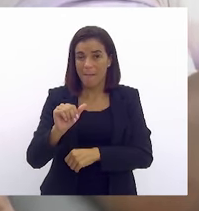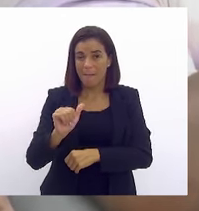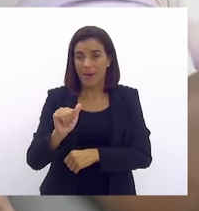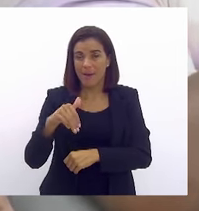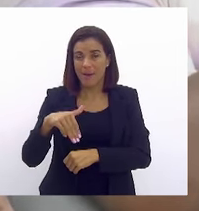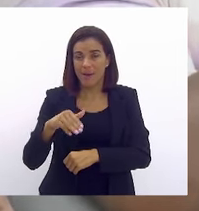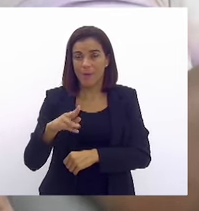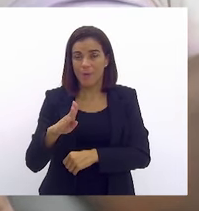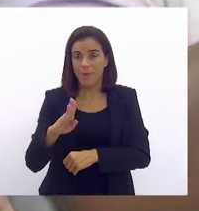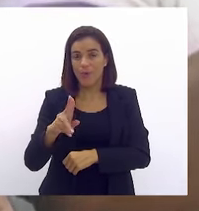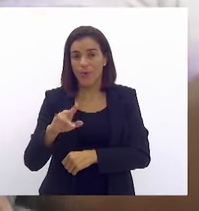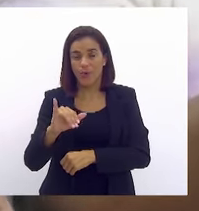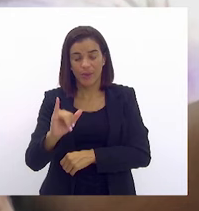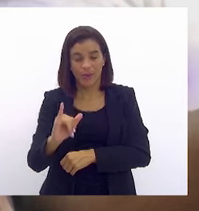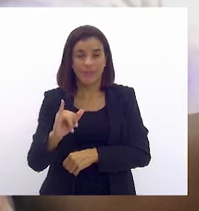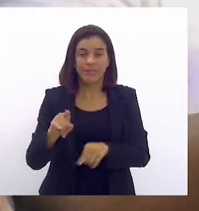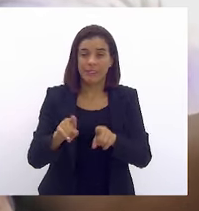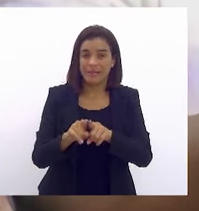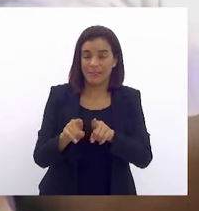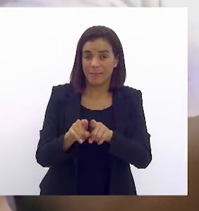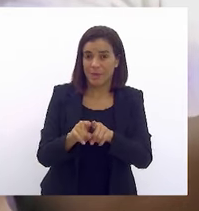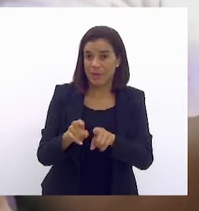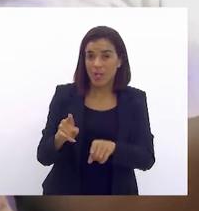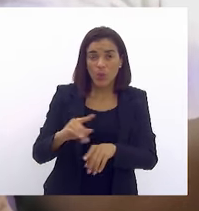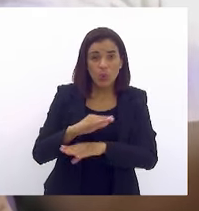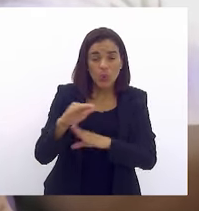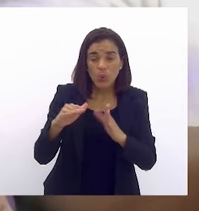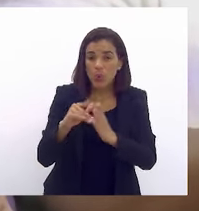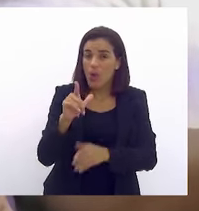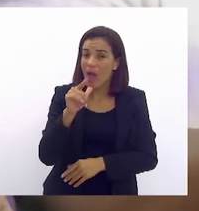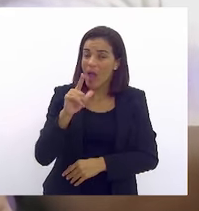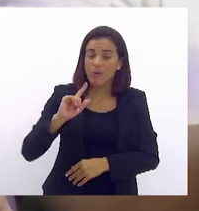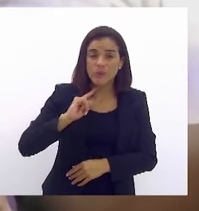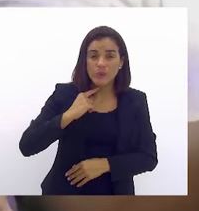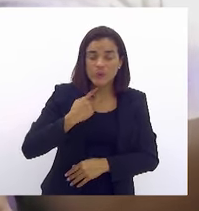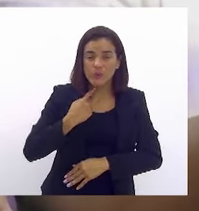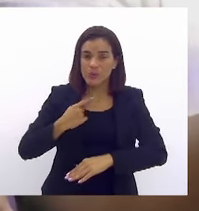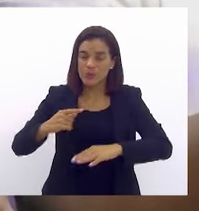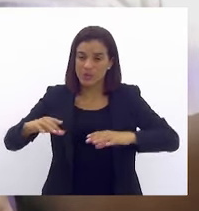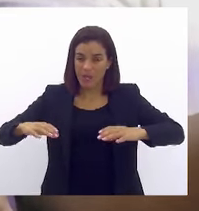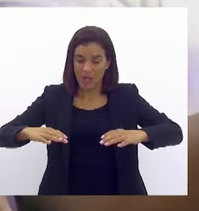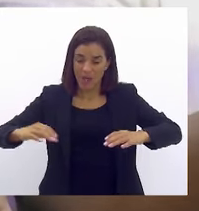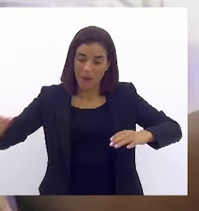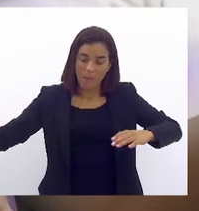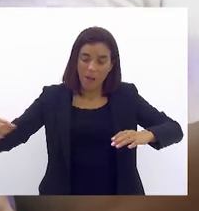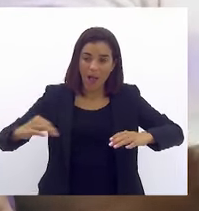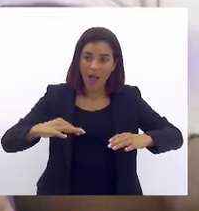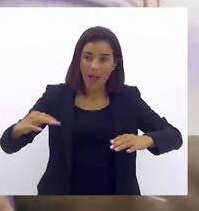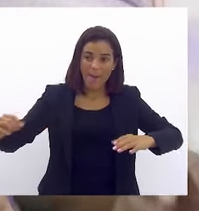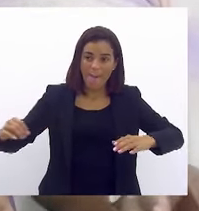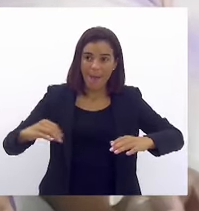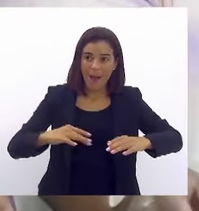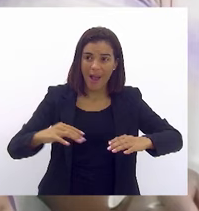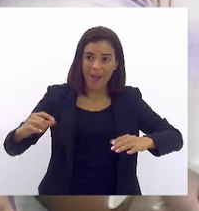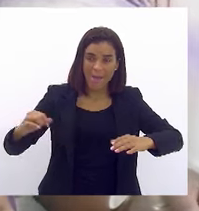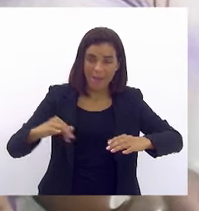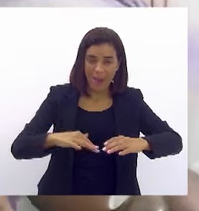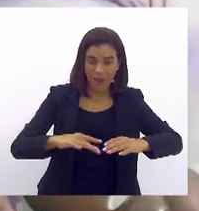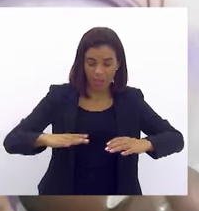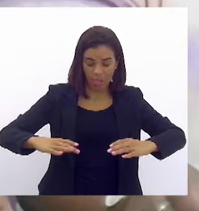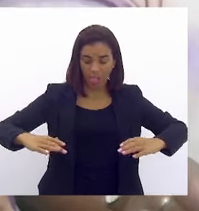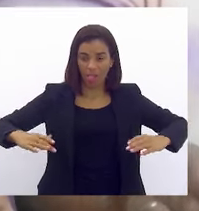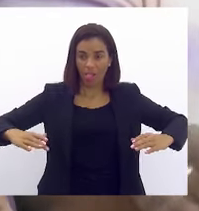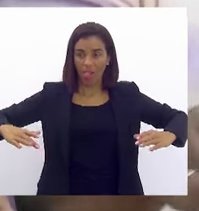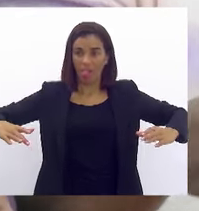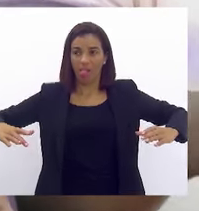na estação. São todos esgotos jogados dentro da lagoa. Eu queria que os ambientalistas focassem nessa